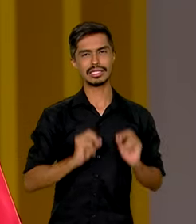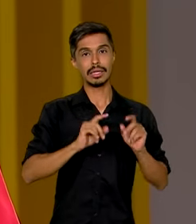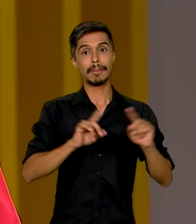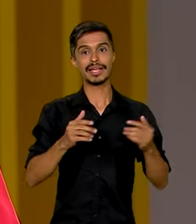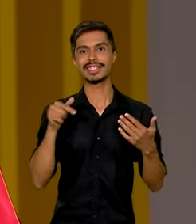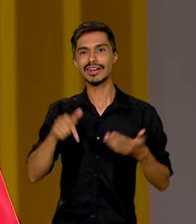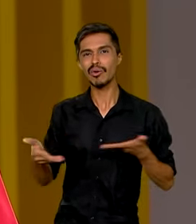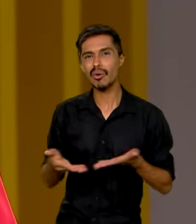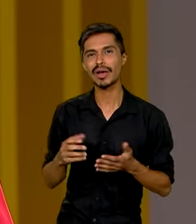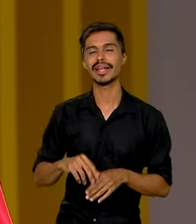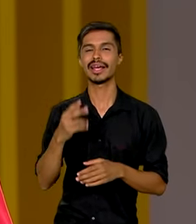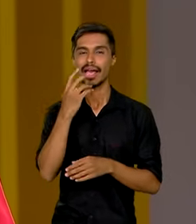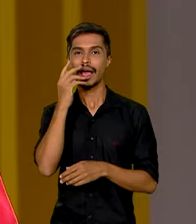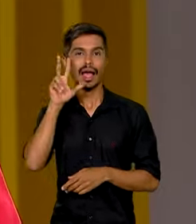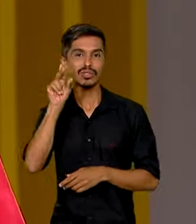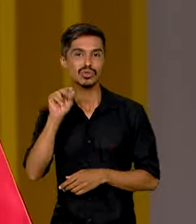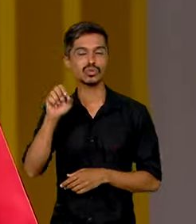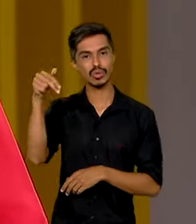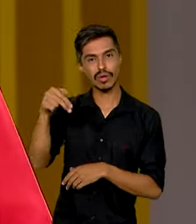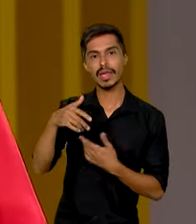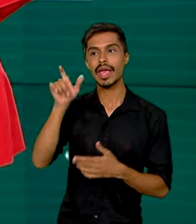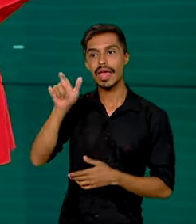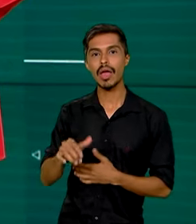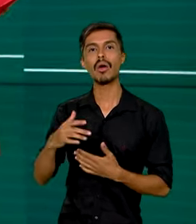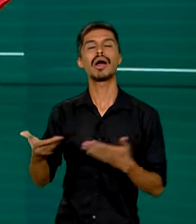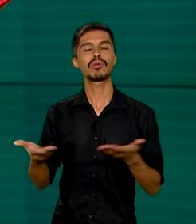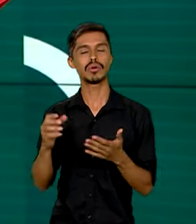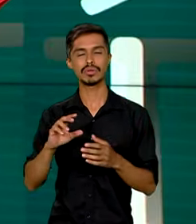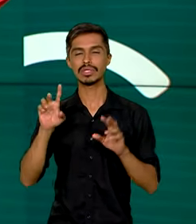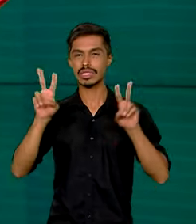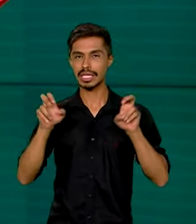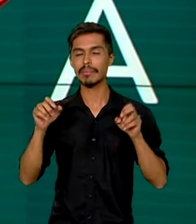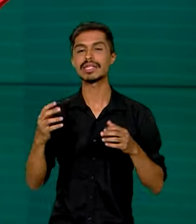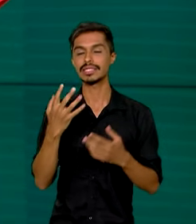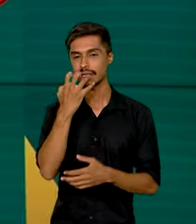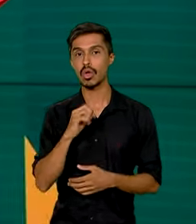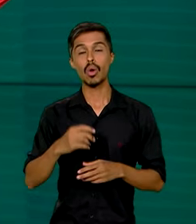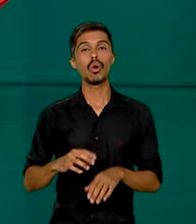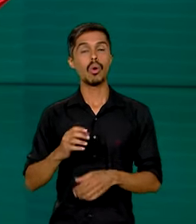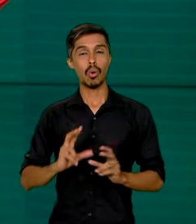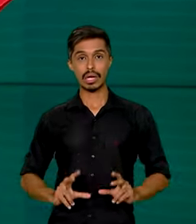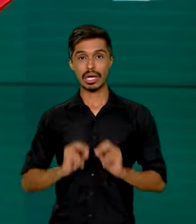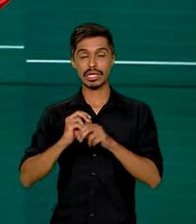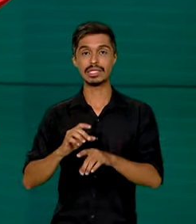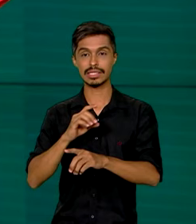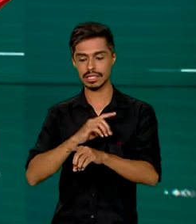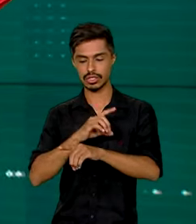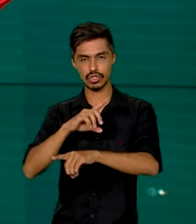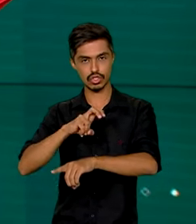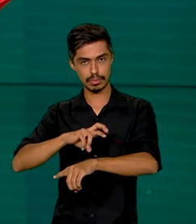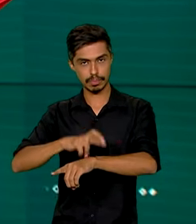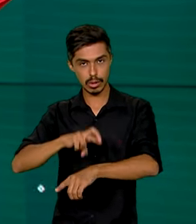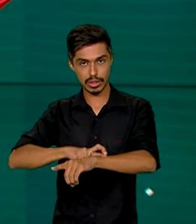que a saúde masculina também é assunto sério. O câncer de próstata é uma doença masculina que, se